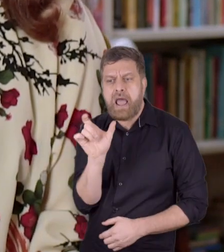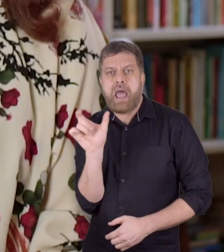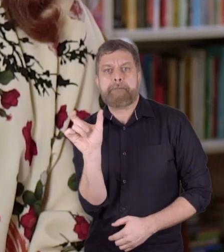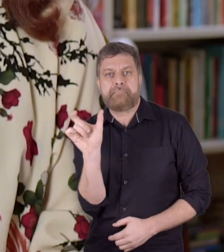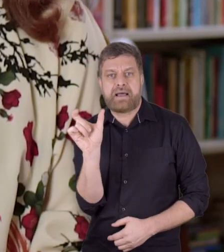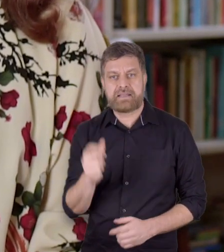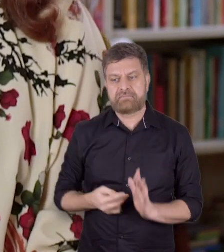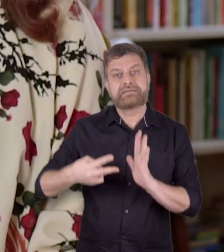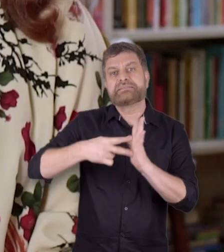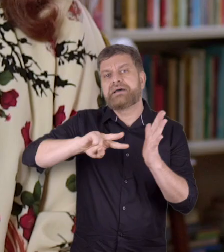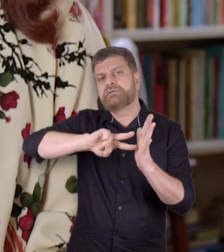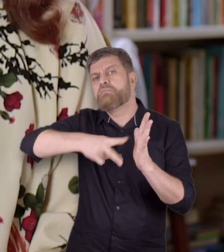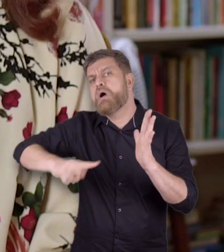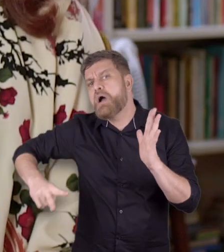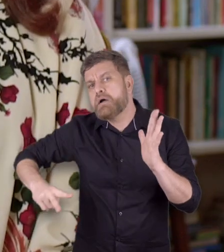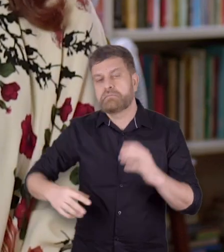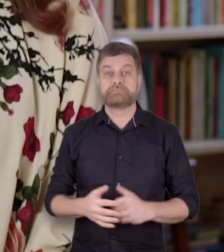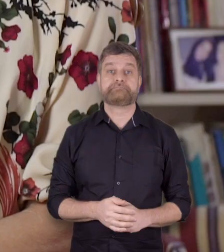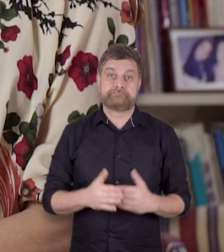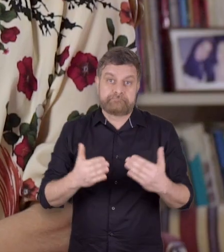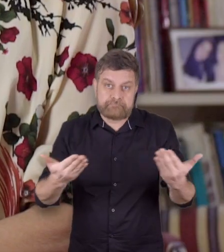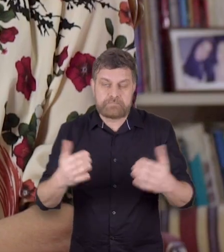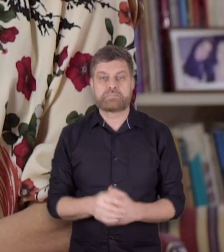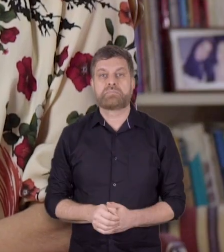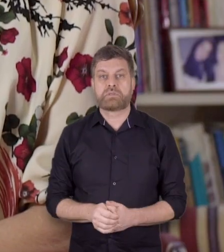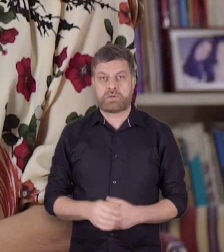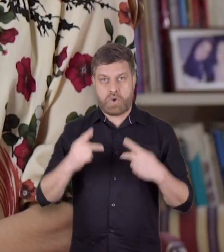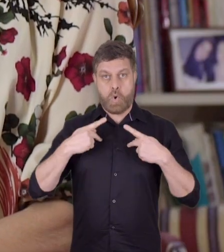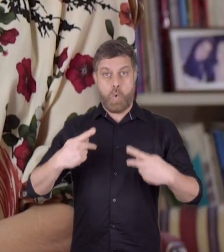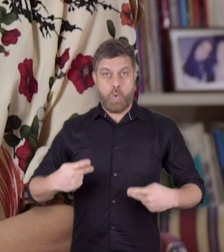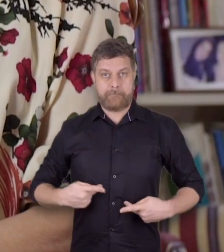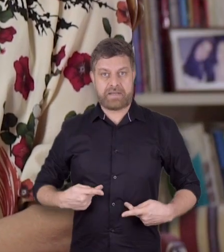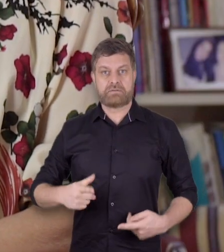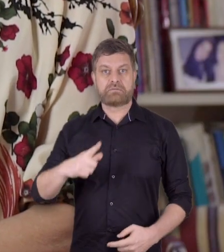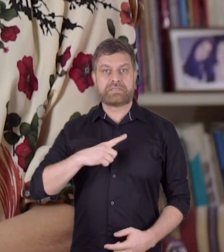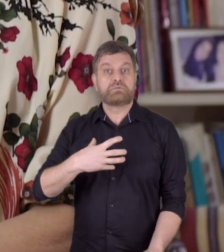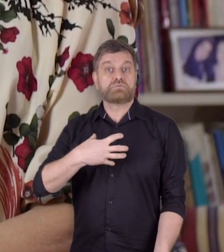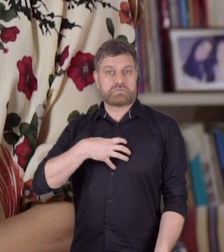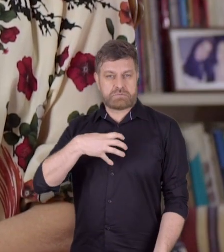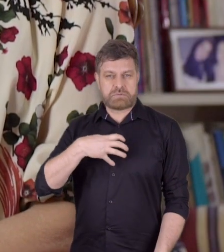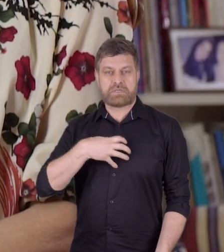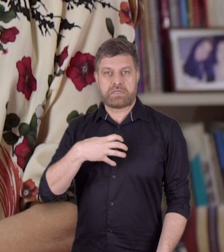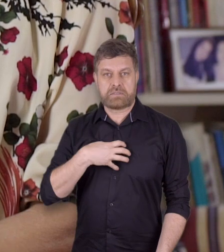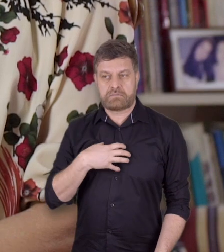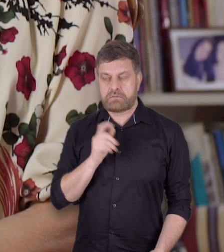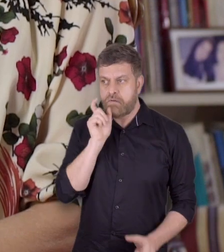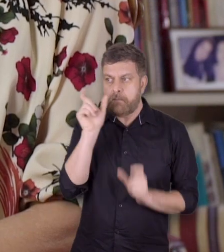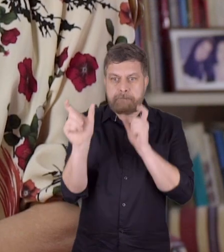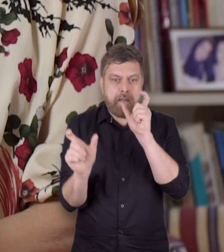essa palavra poderia se definir. Aliás, essa é uma tendência humana. Começamos a usar